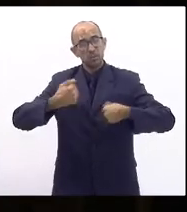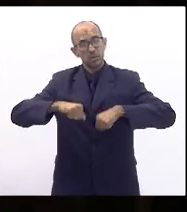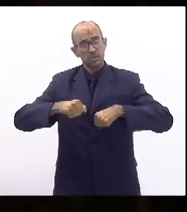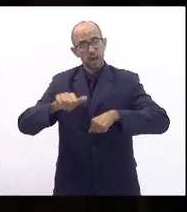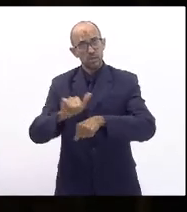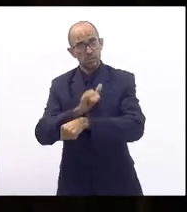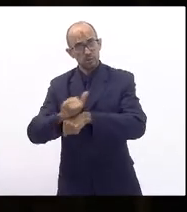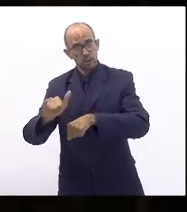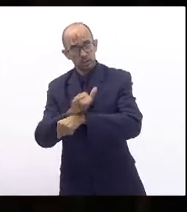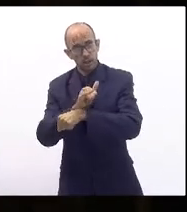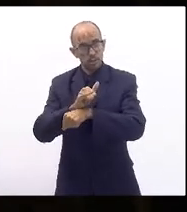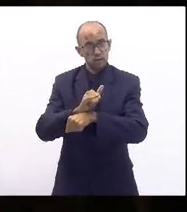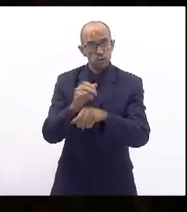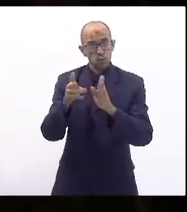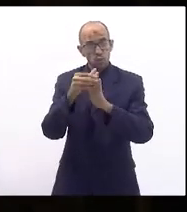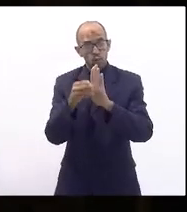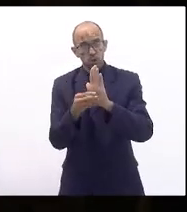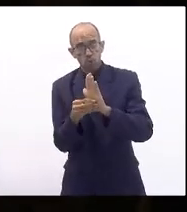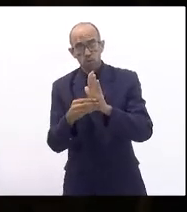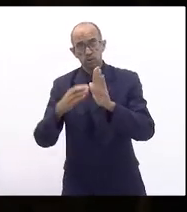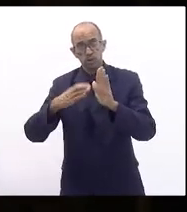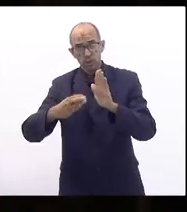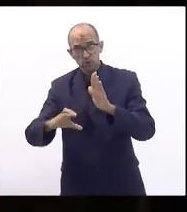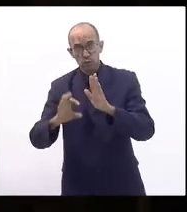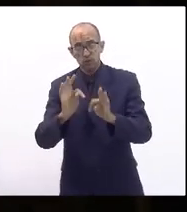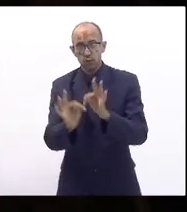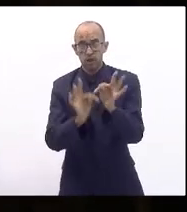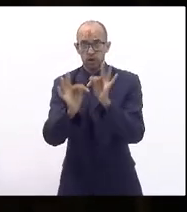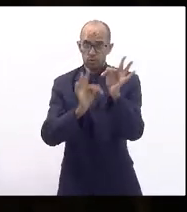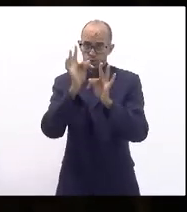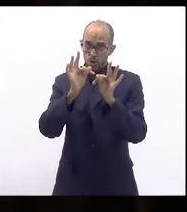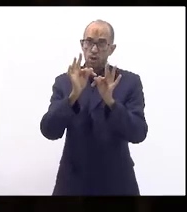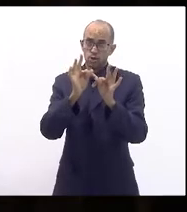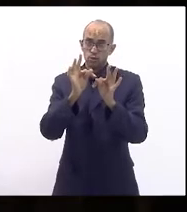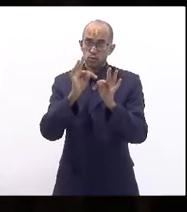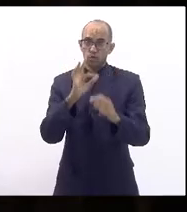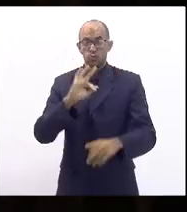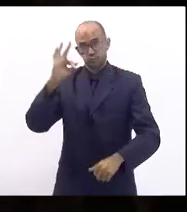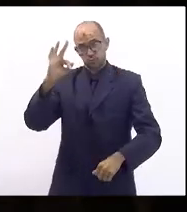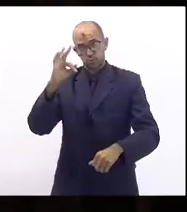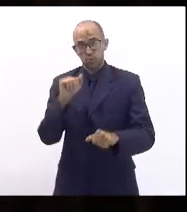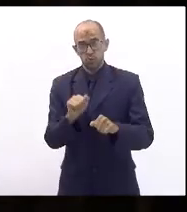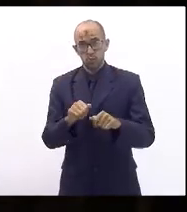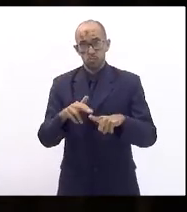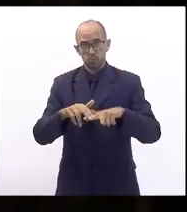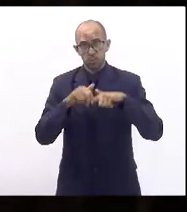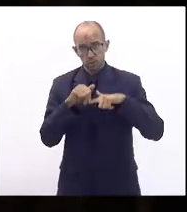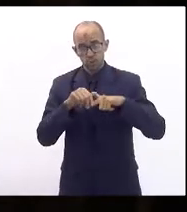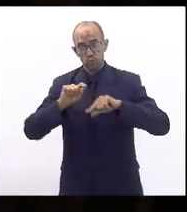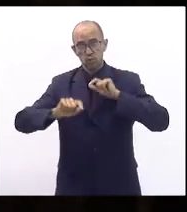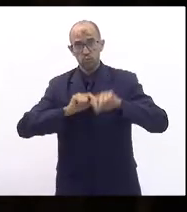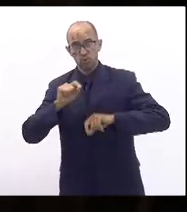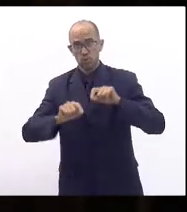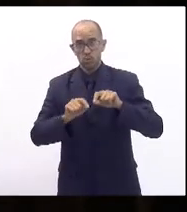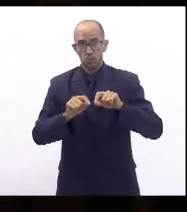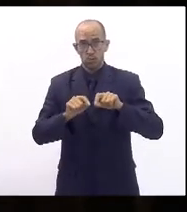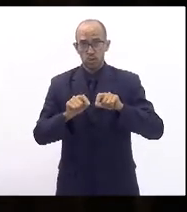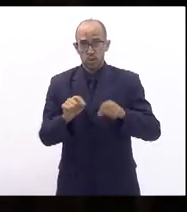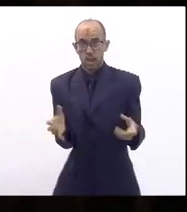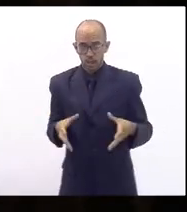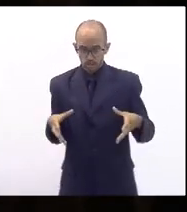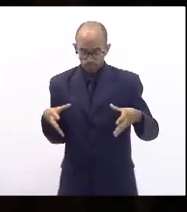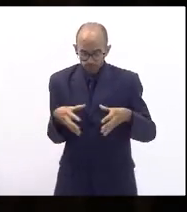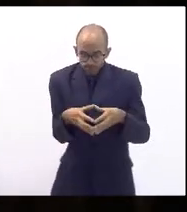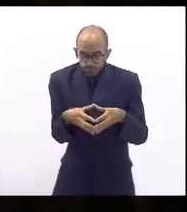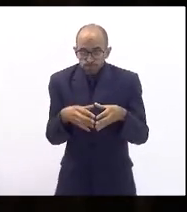de elevado conteúdo científico tecnológico nesse sentido o portfólio estratégico do exército